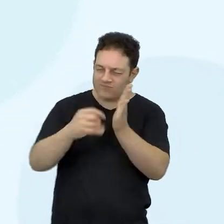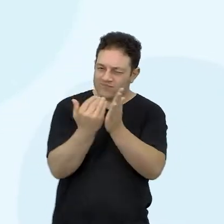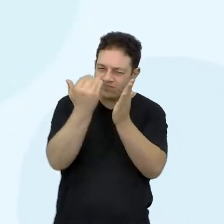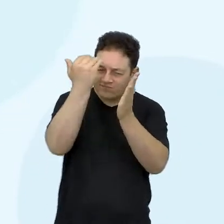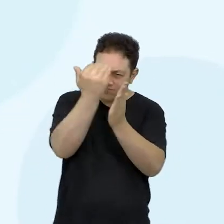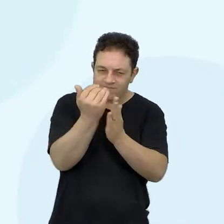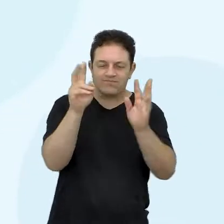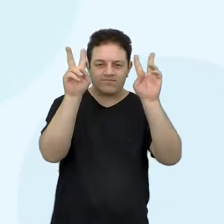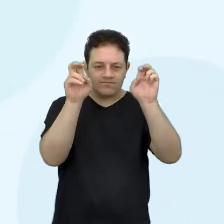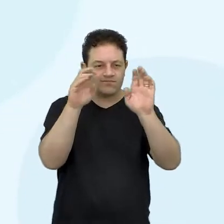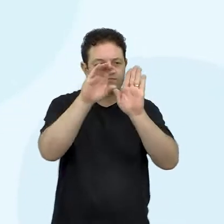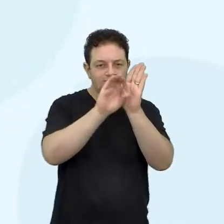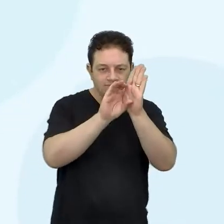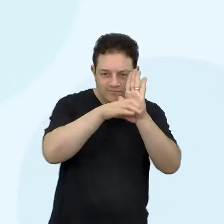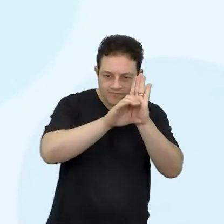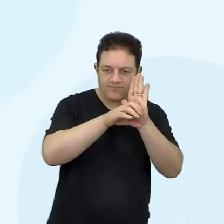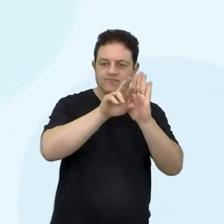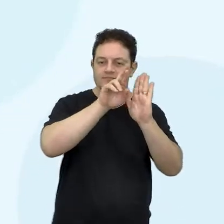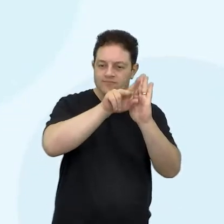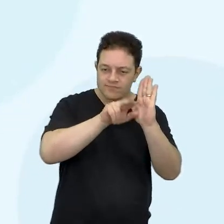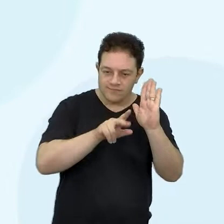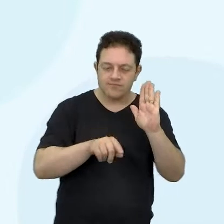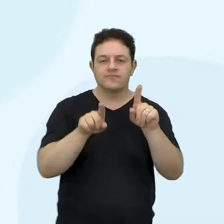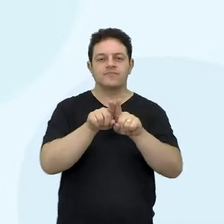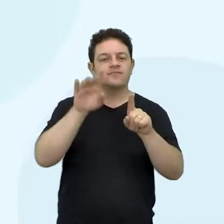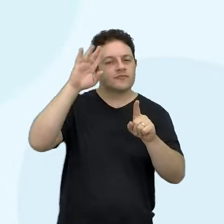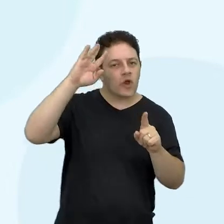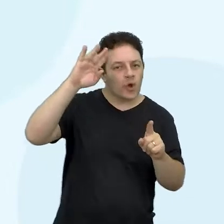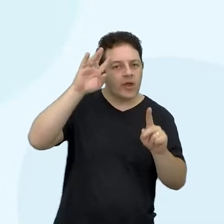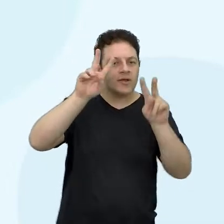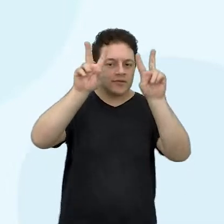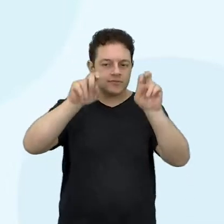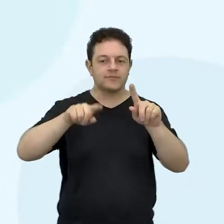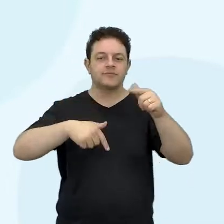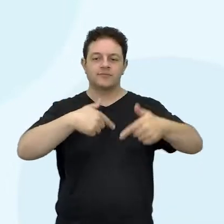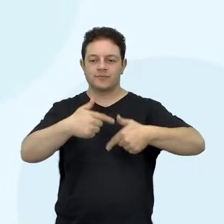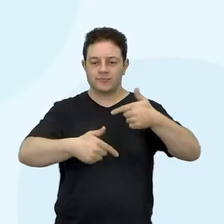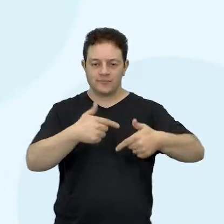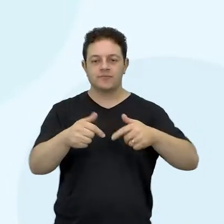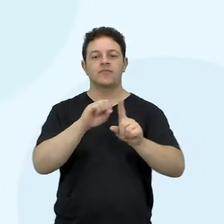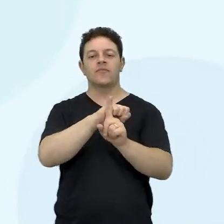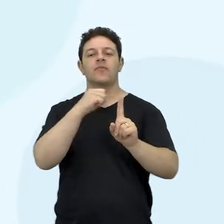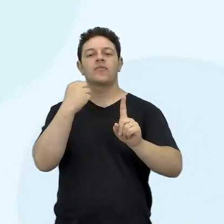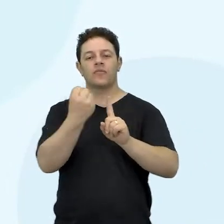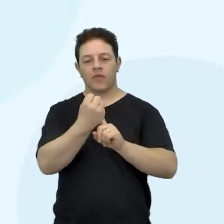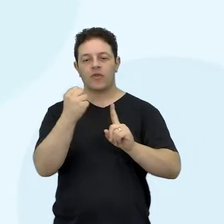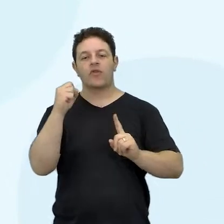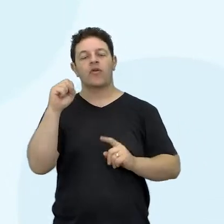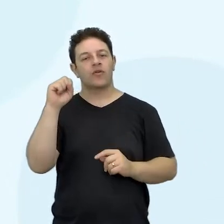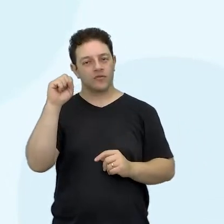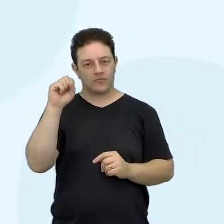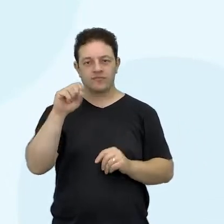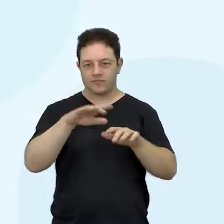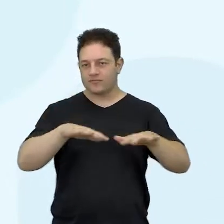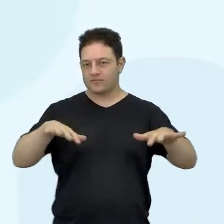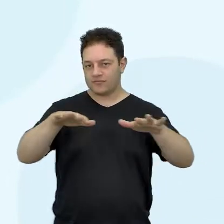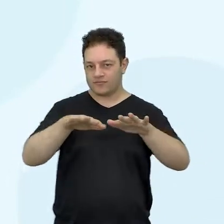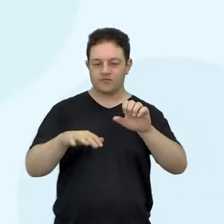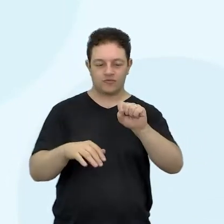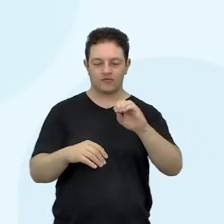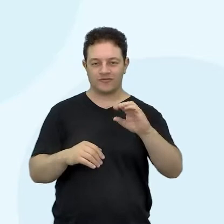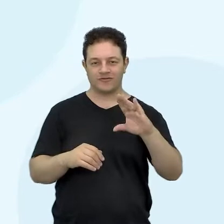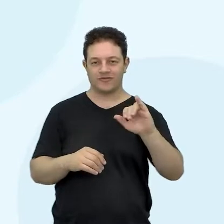os conceitos e as teorias sobre o trabalho da sociologia, porque a sociologia ela